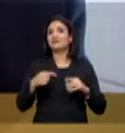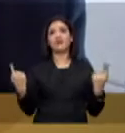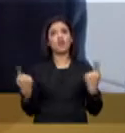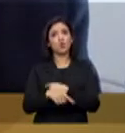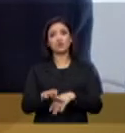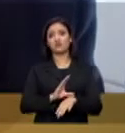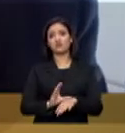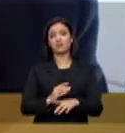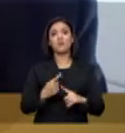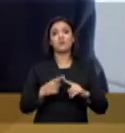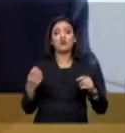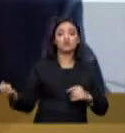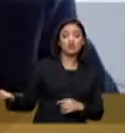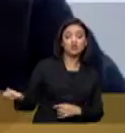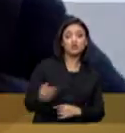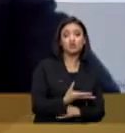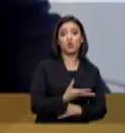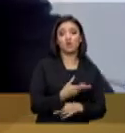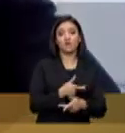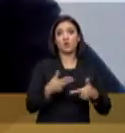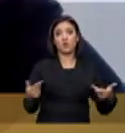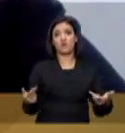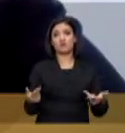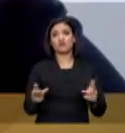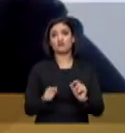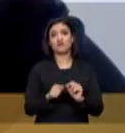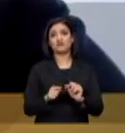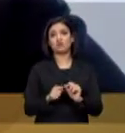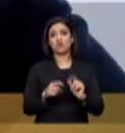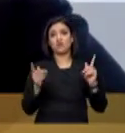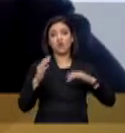nova ingressão na competência privativa da União.